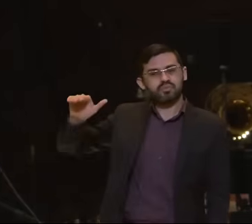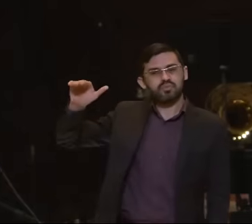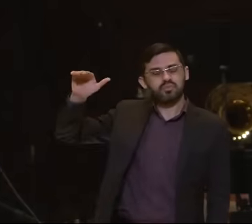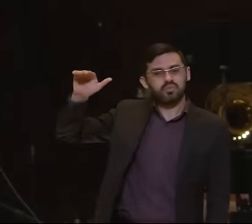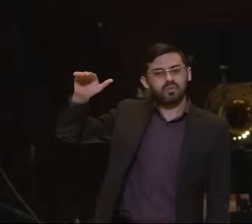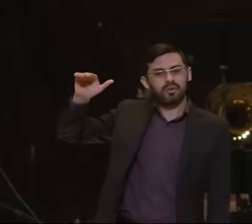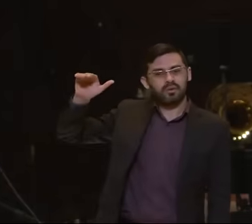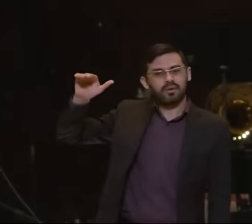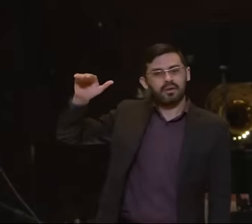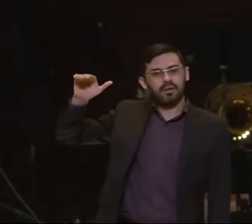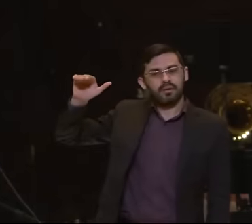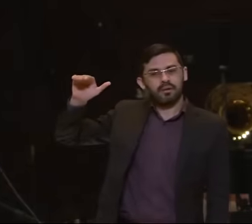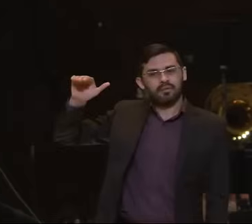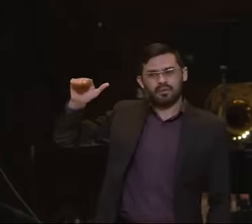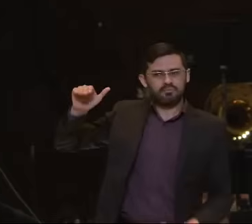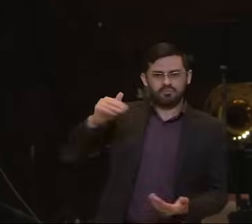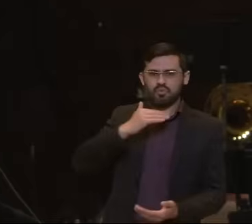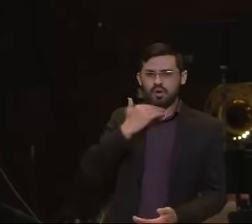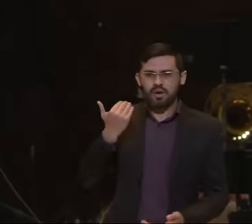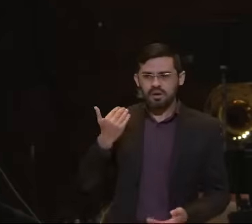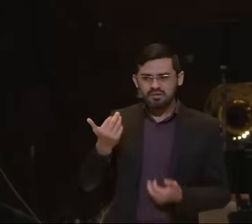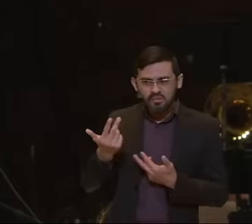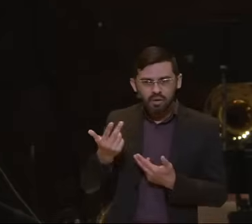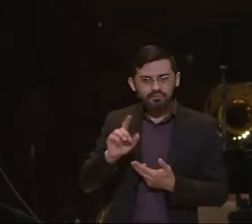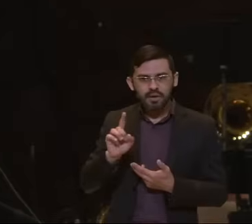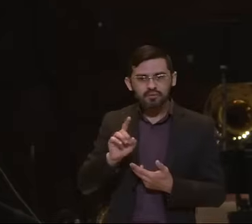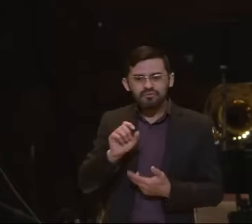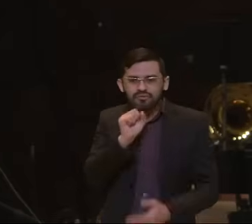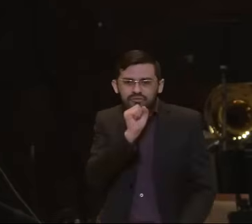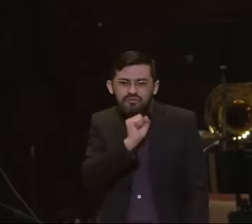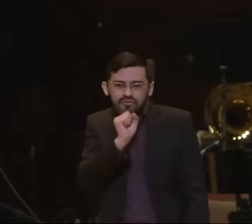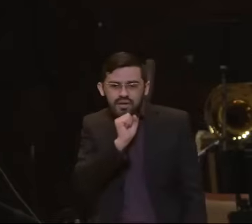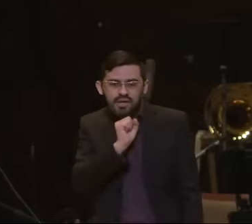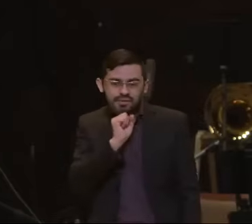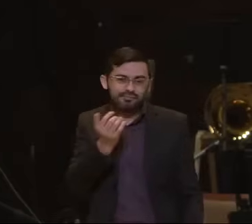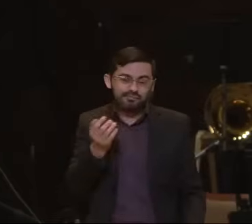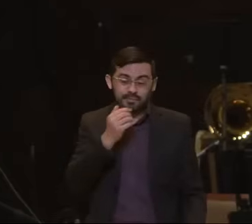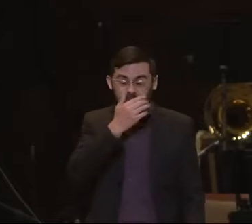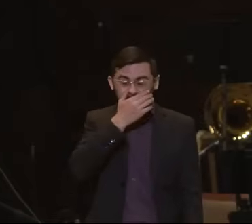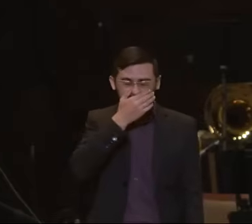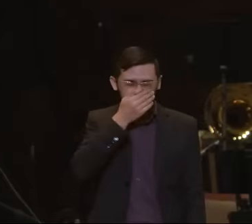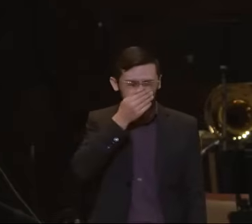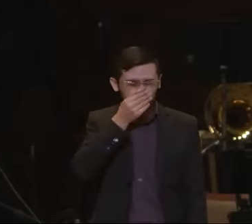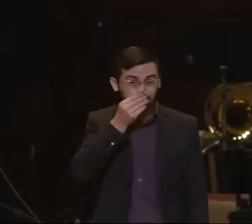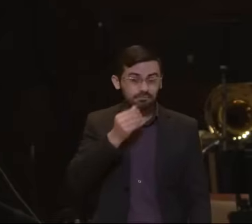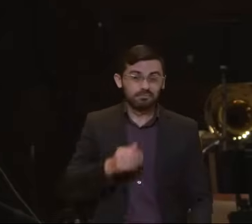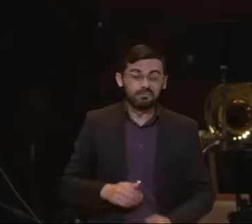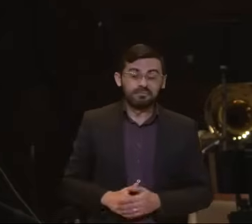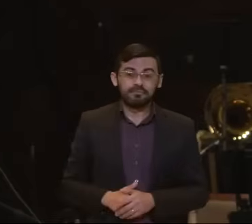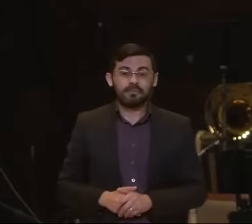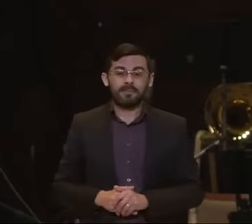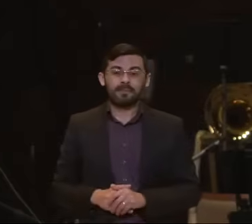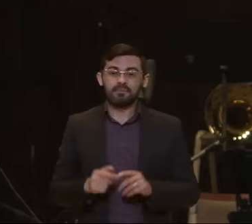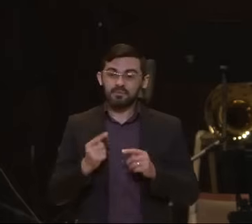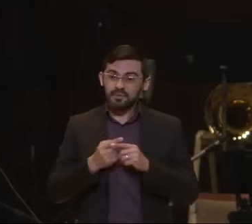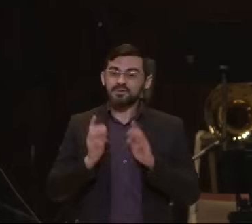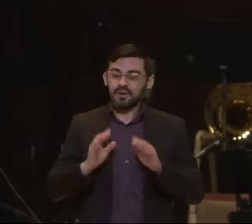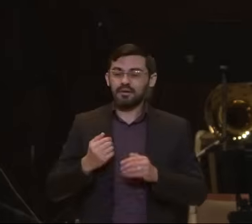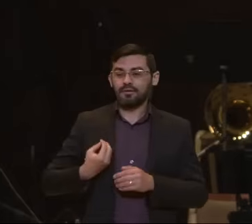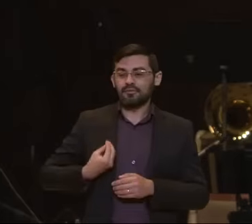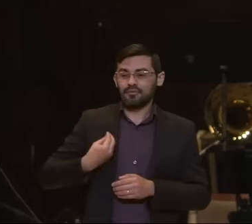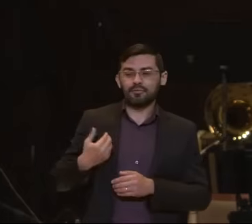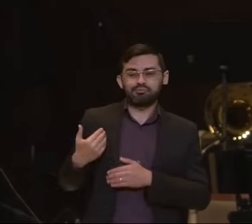E não vai morrer assim, vai morrer velhinho, se Deus quiser, né? Porque daí você já viveu bastante.